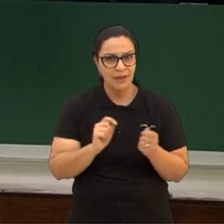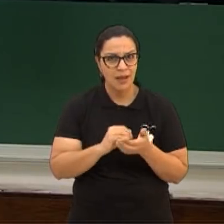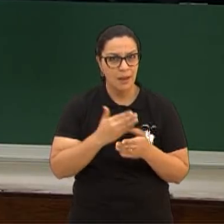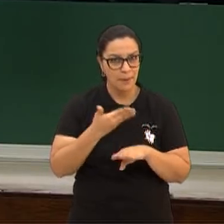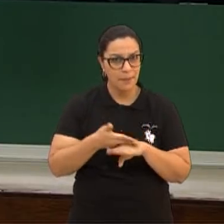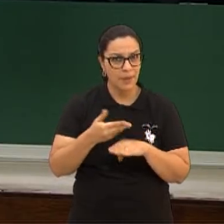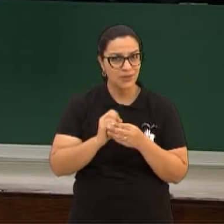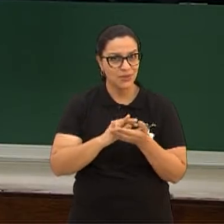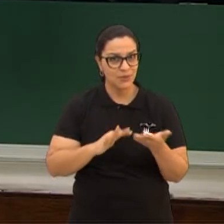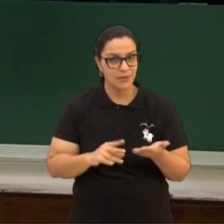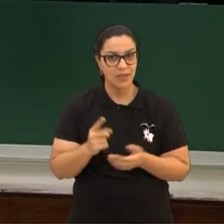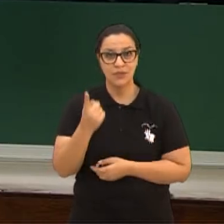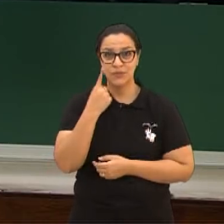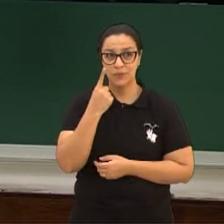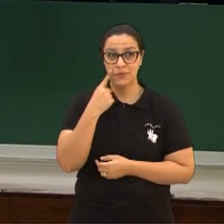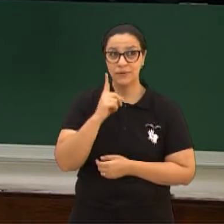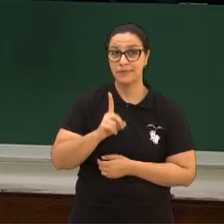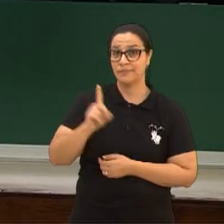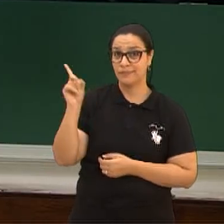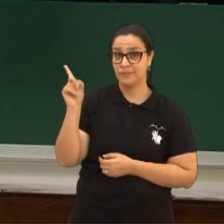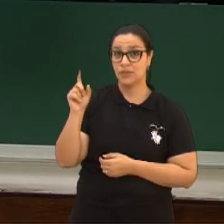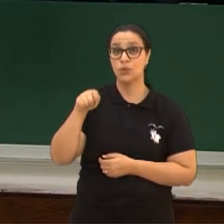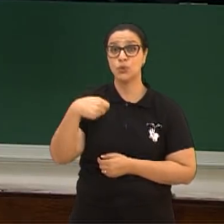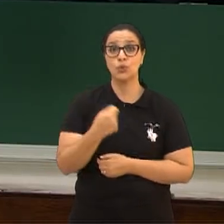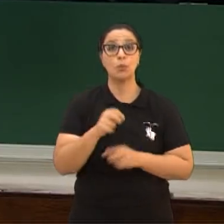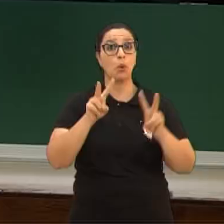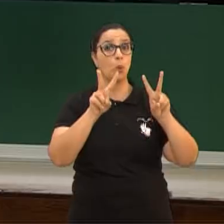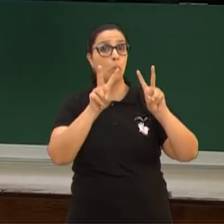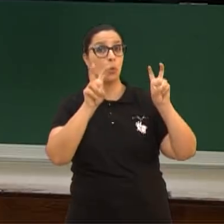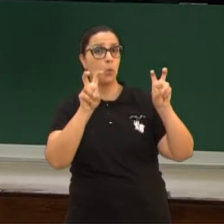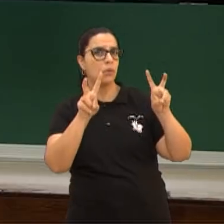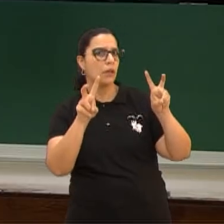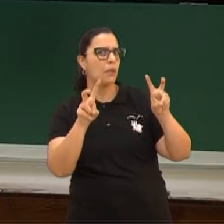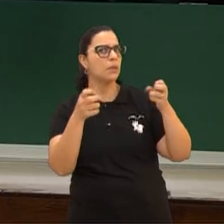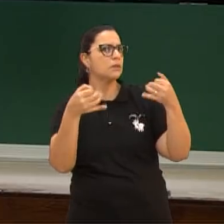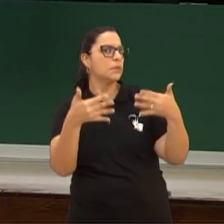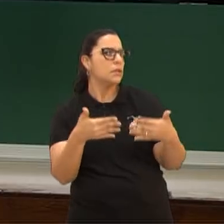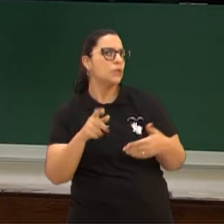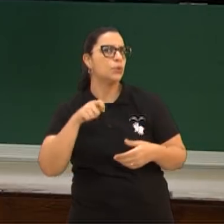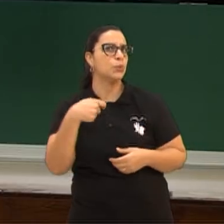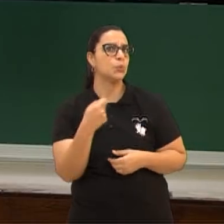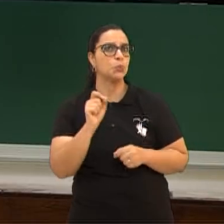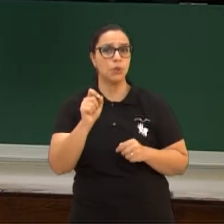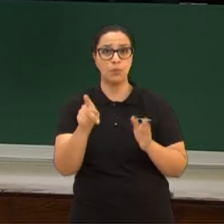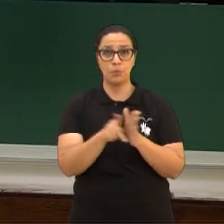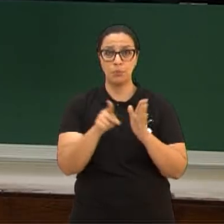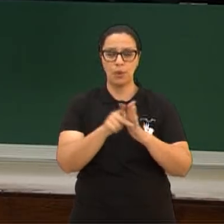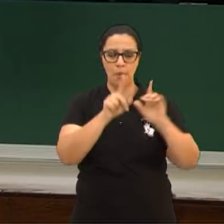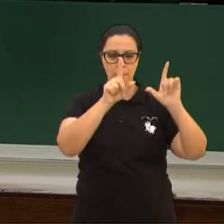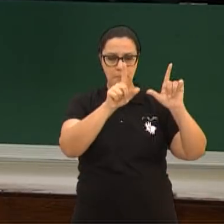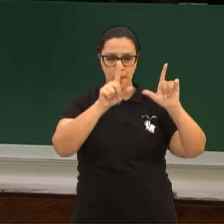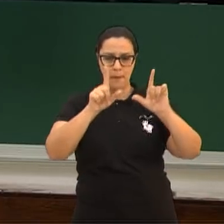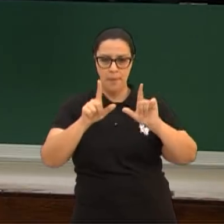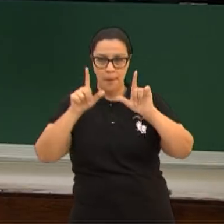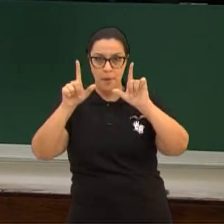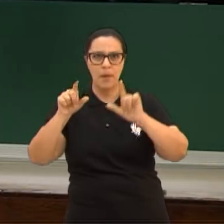atividade? Vamos ver então sobre o que nós falamos. O que é uma comic